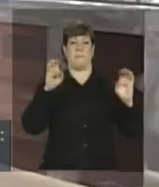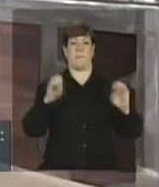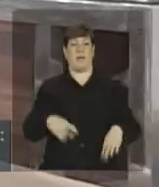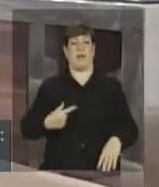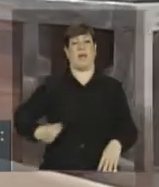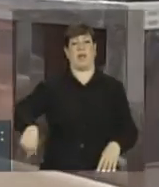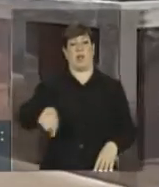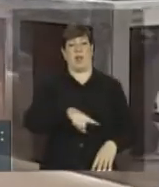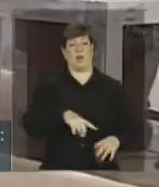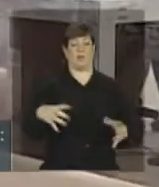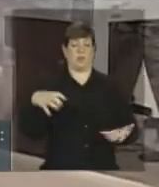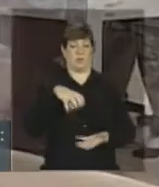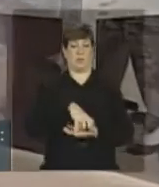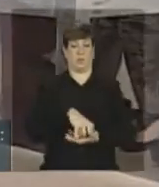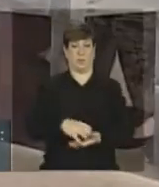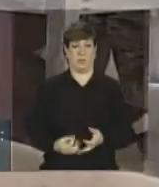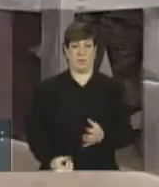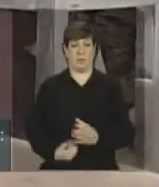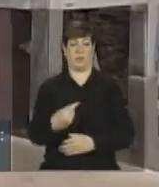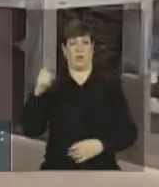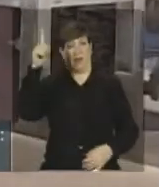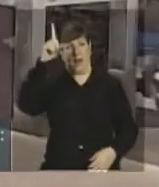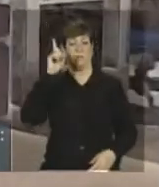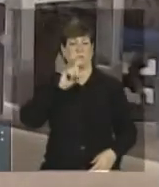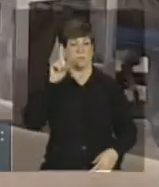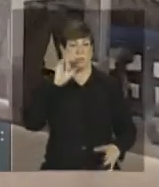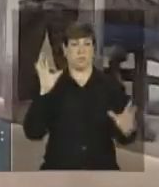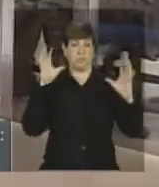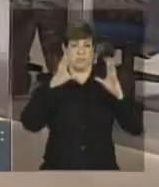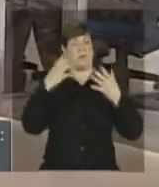para o êxito da nossa delegação em Nova York.